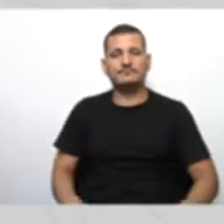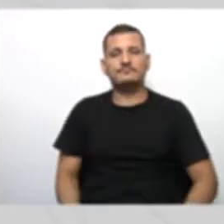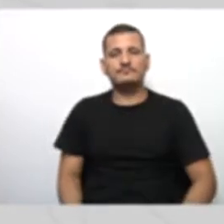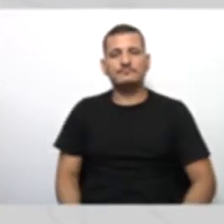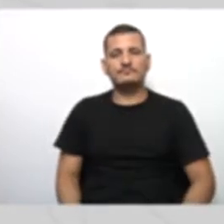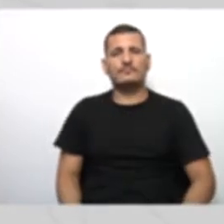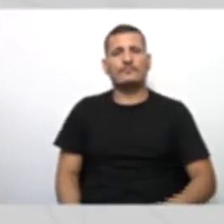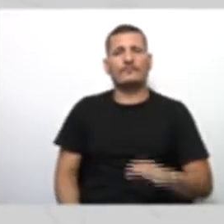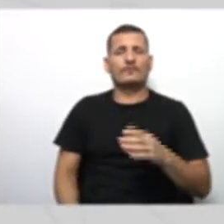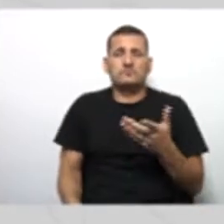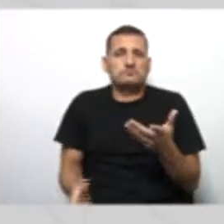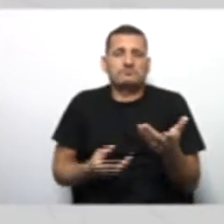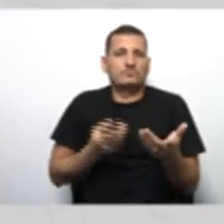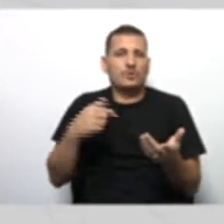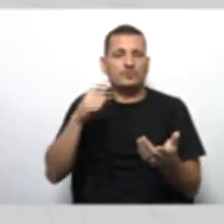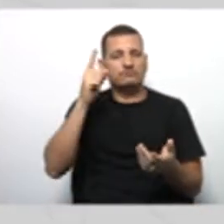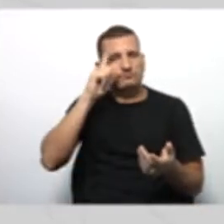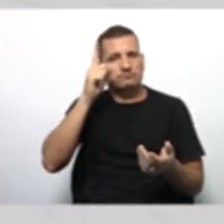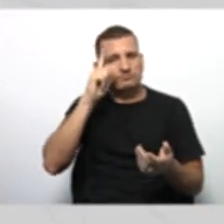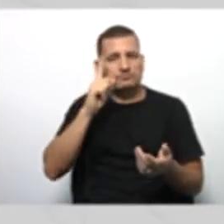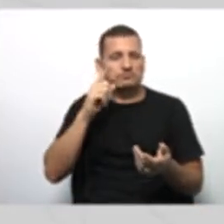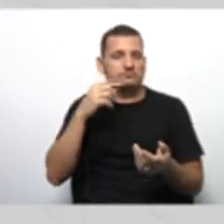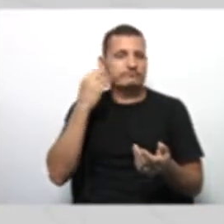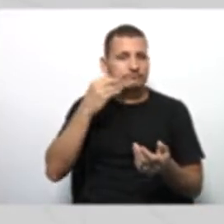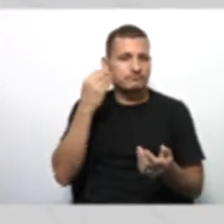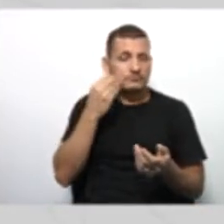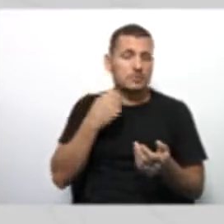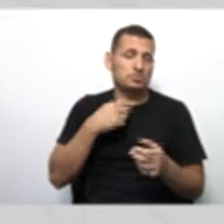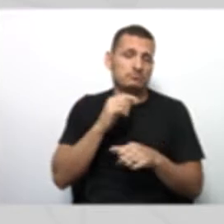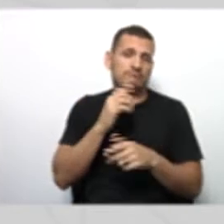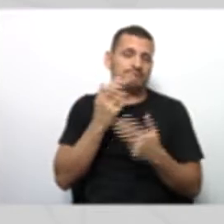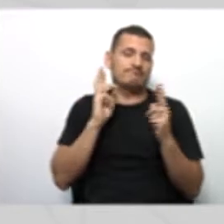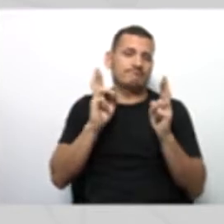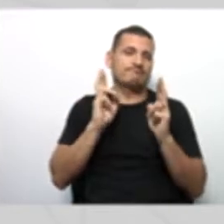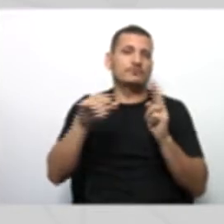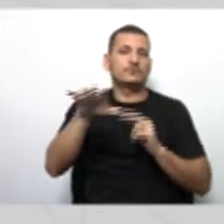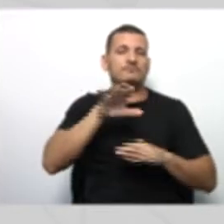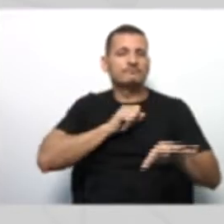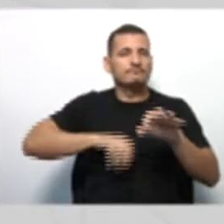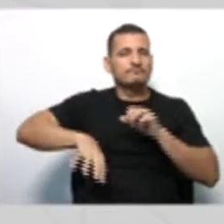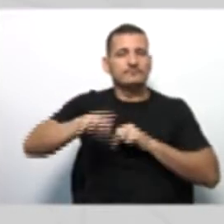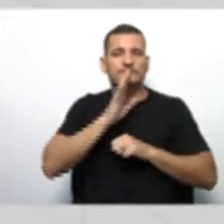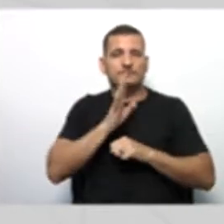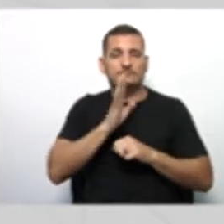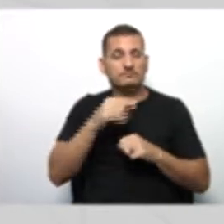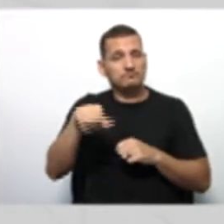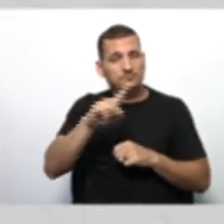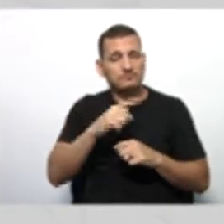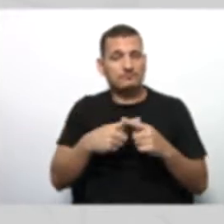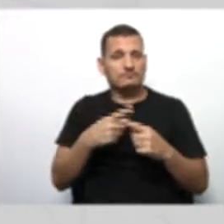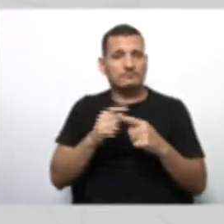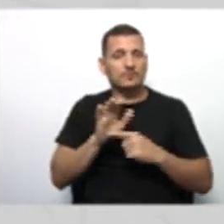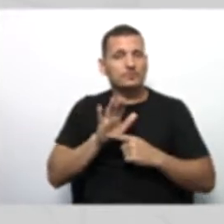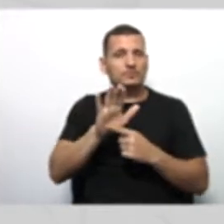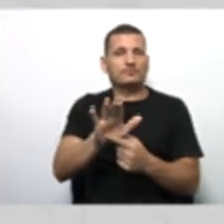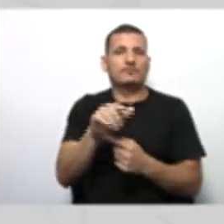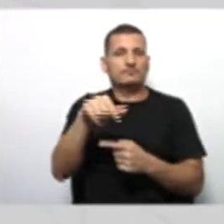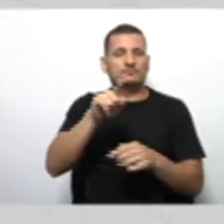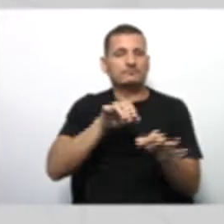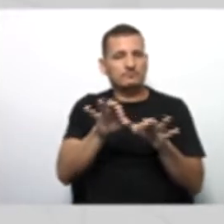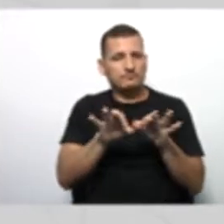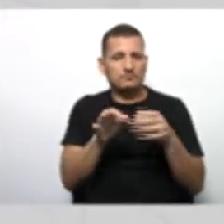que está no nosso dia a dia e eu espero que vocês possam aí adquirir bastante conhecimento, tá, gente? Que isso aqui vai ajudar vocês na elaboração